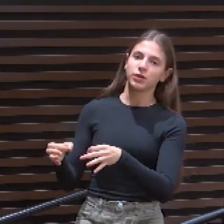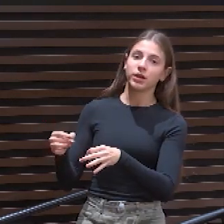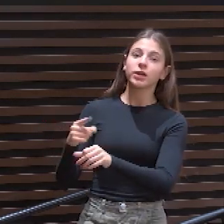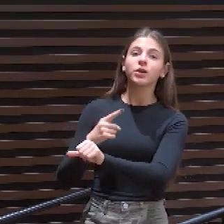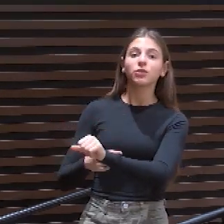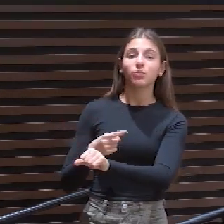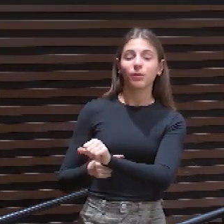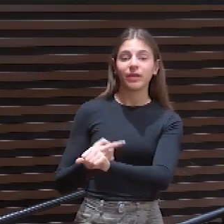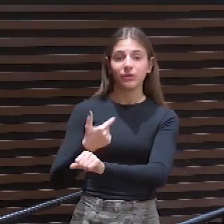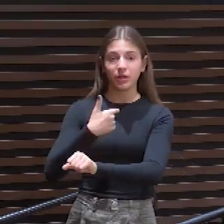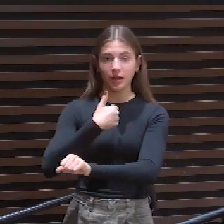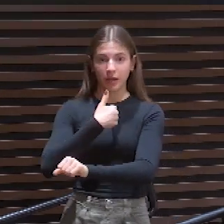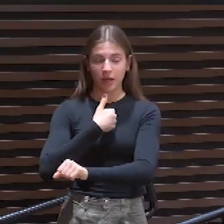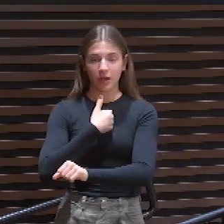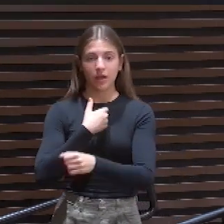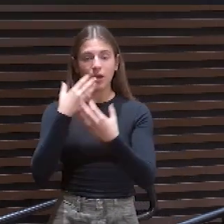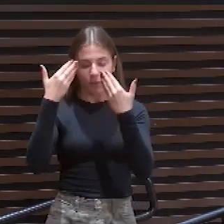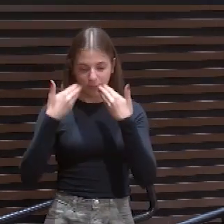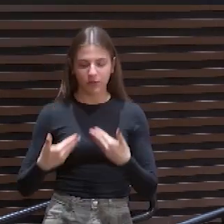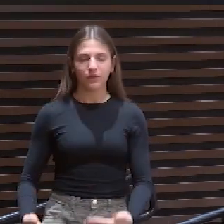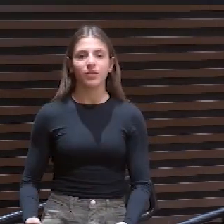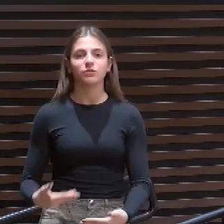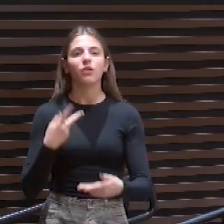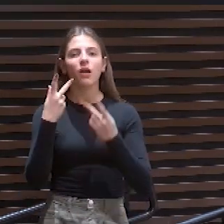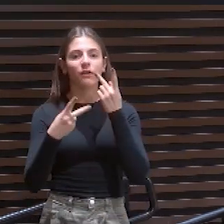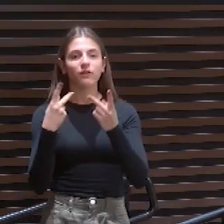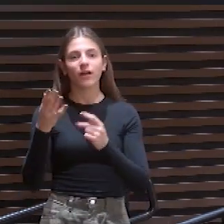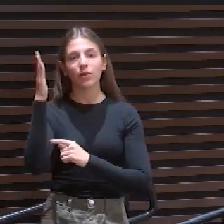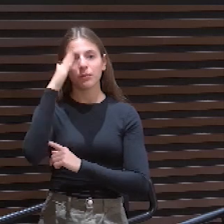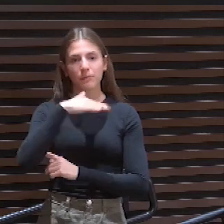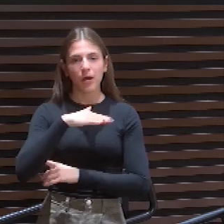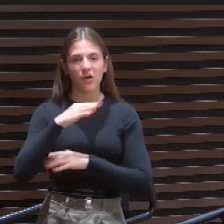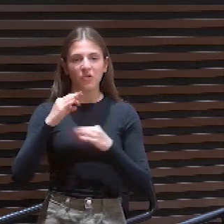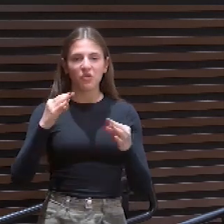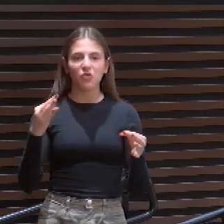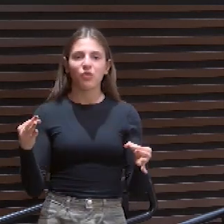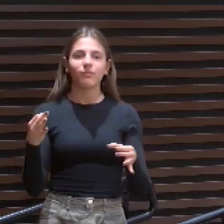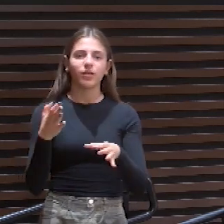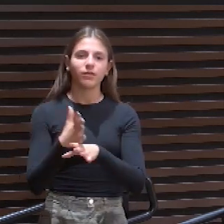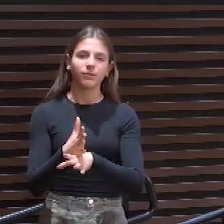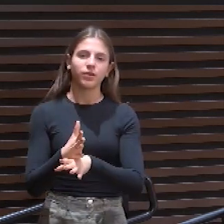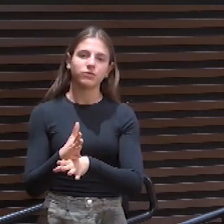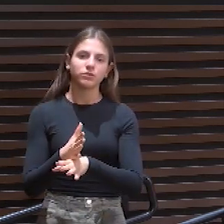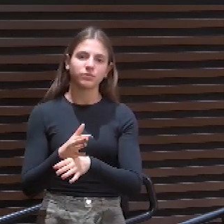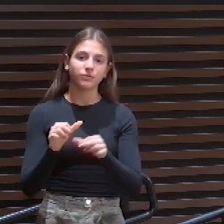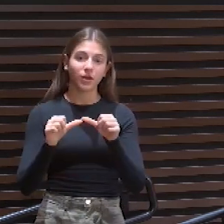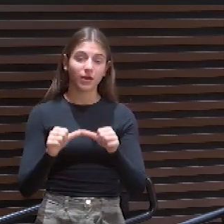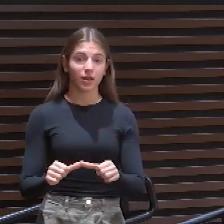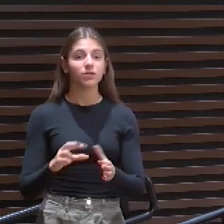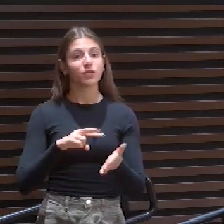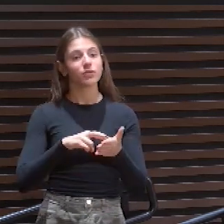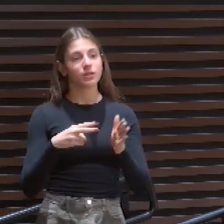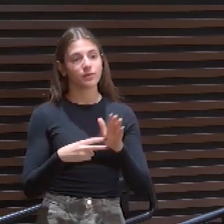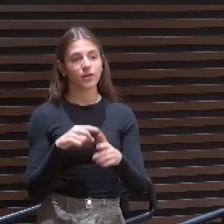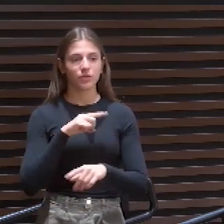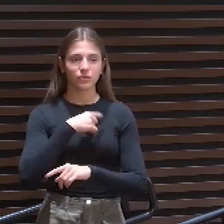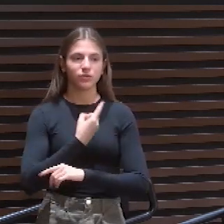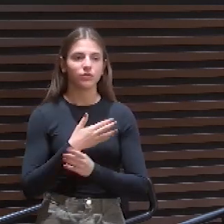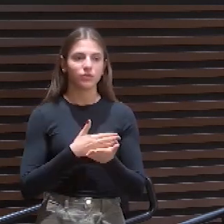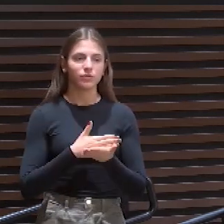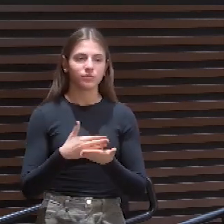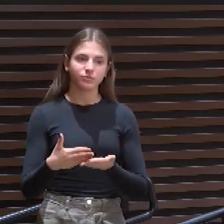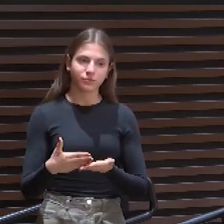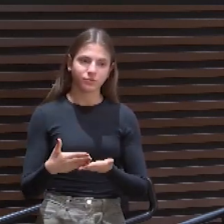mal até os calcanhares, por completo, até o fim. Esse é o sentido do nosso início. E